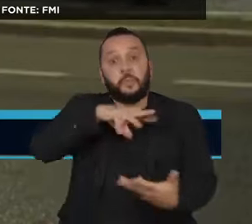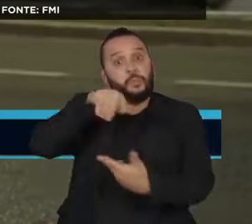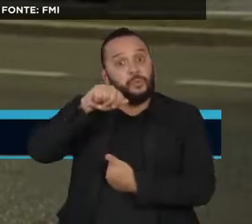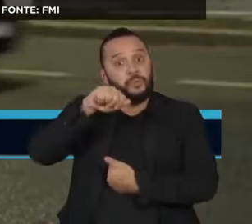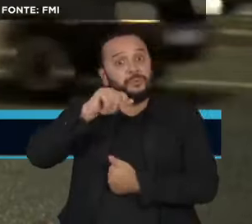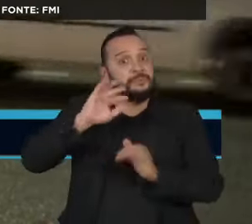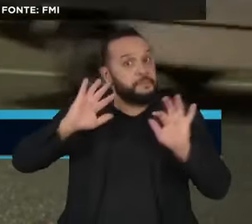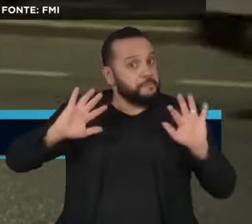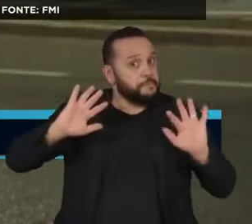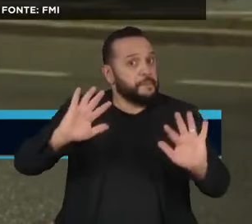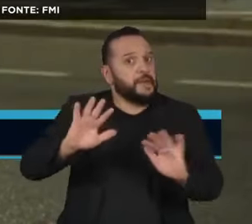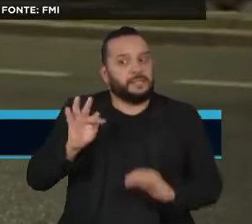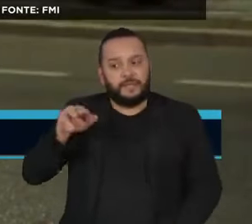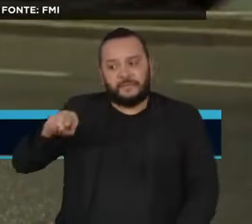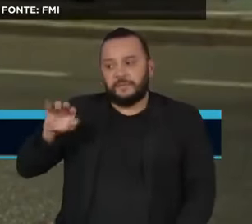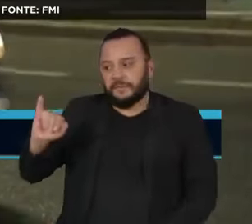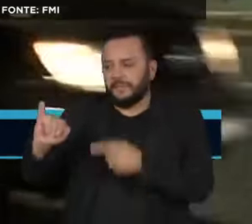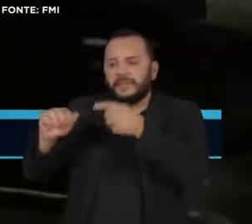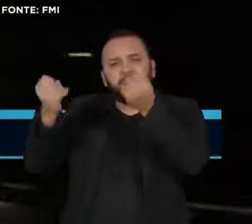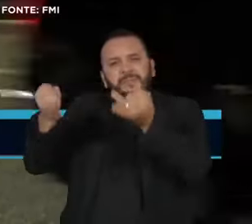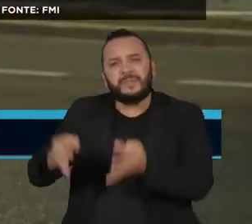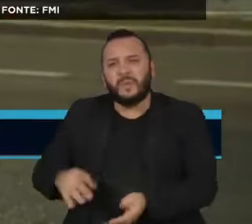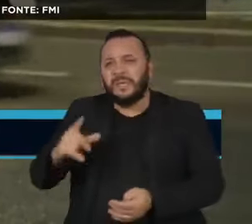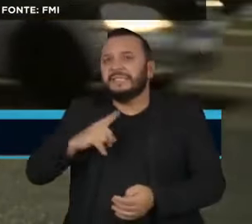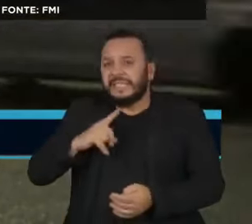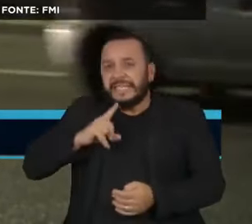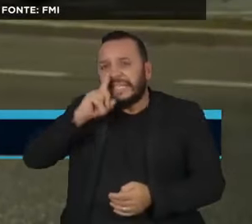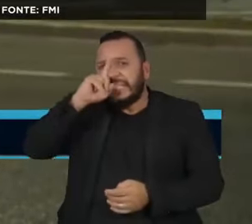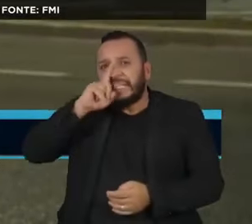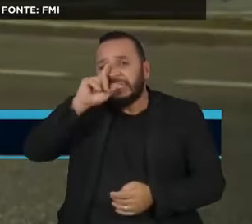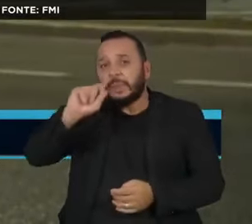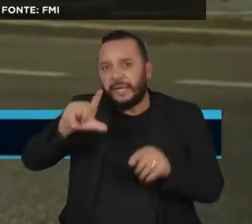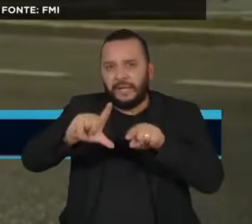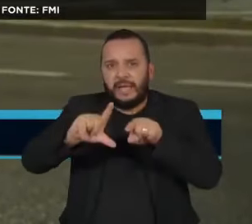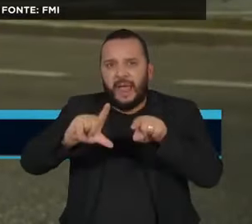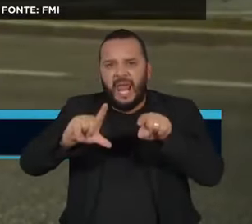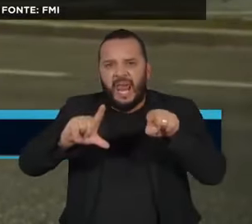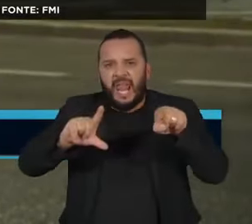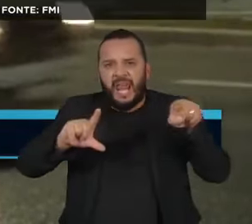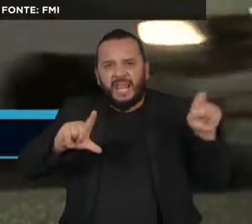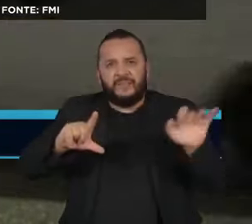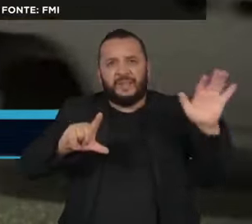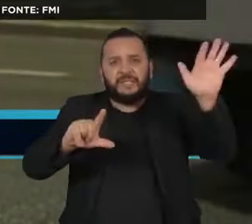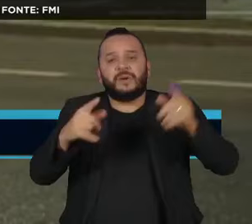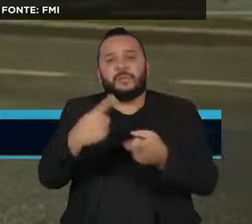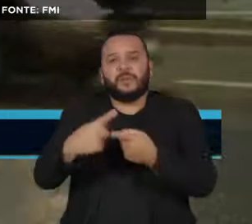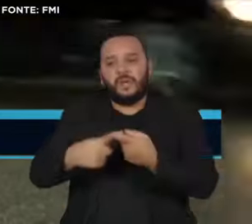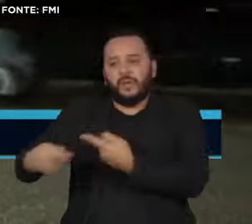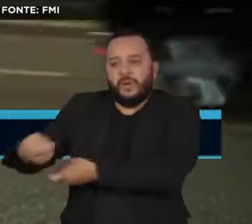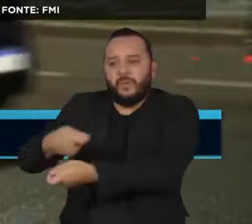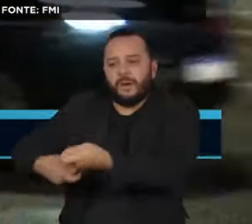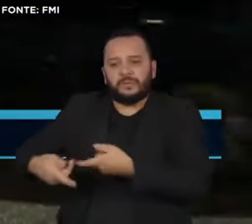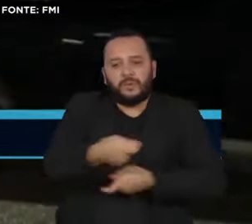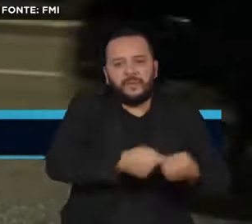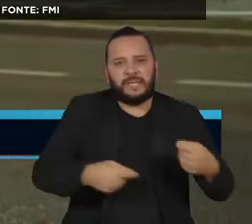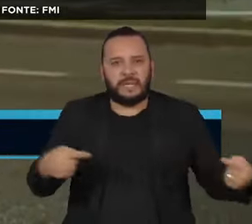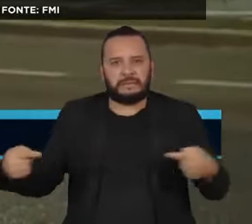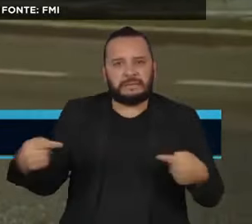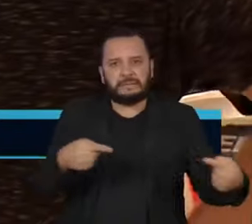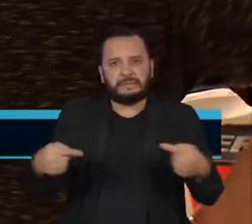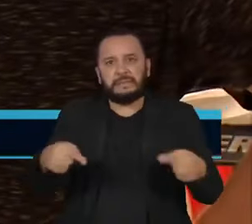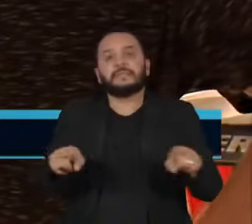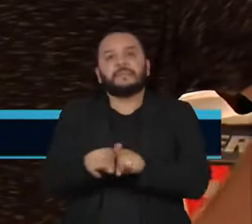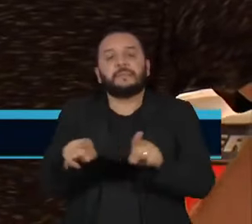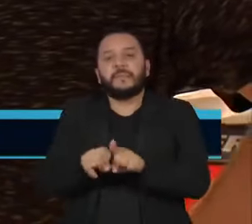FMI alertou para o que chama de riscos ascendentes para a inflação, diante das tensões comerciais e do aumento da incerteza